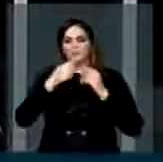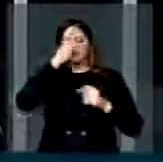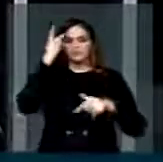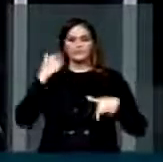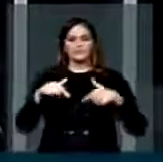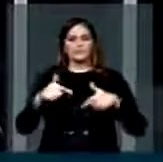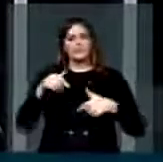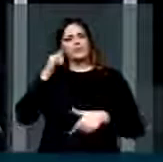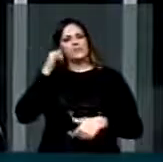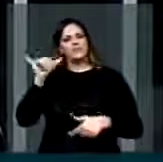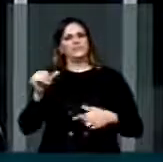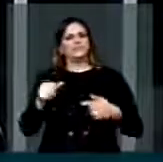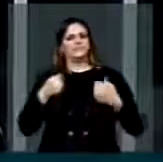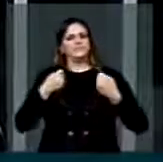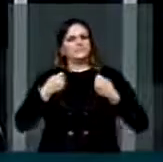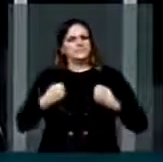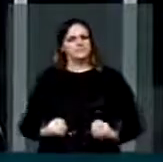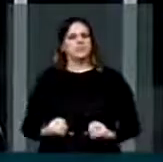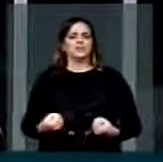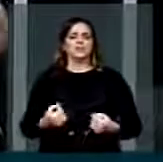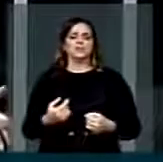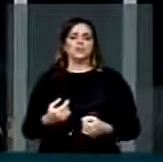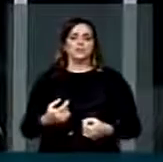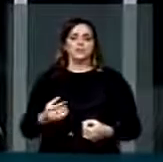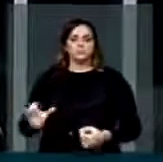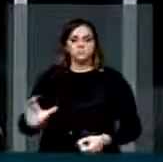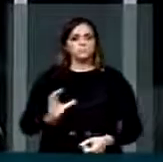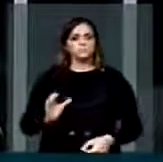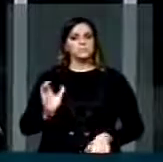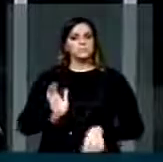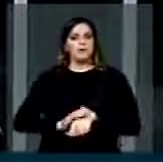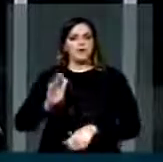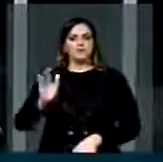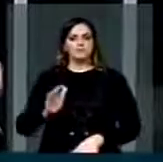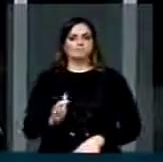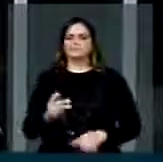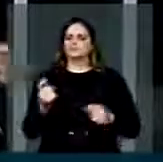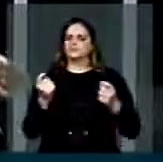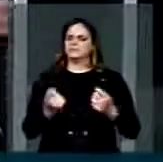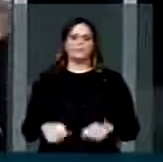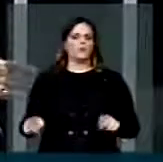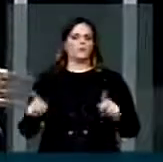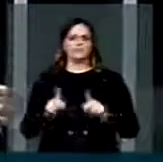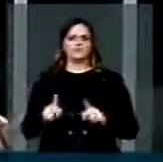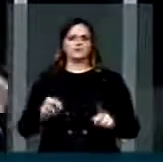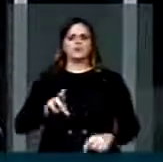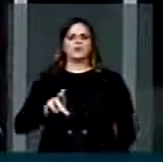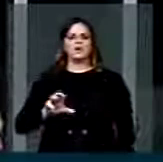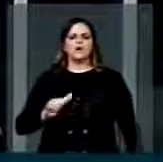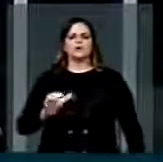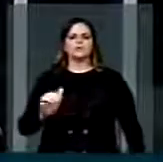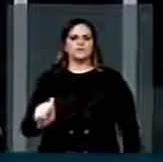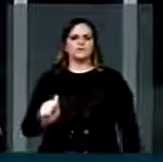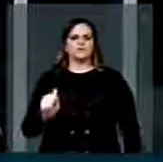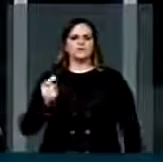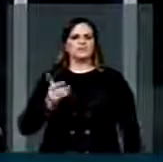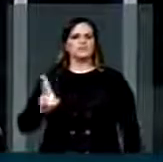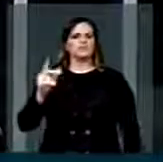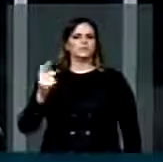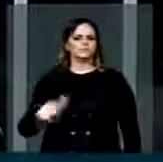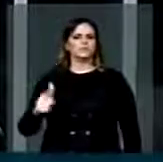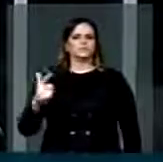trabalha menos, tem uma rentabilidade maior, não precisa fazer a roça todo ano num